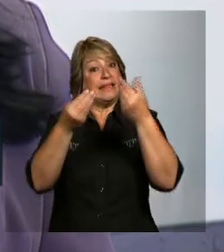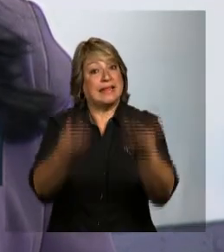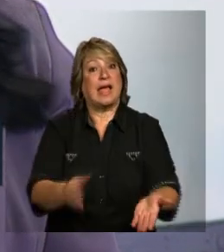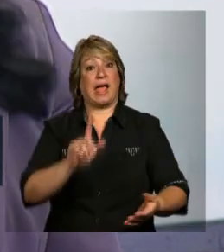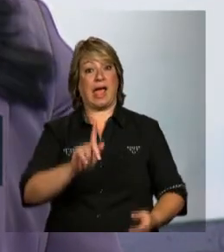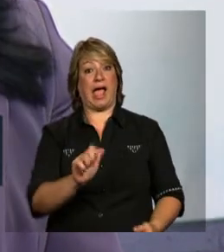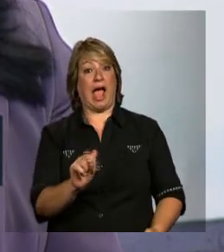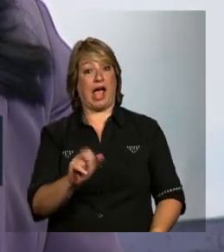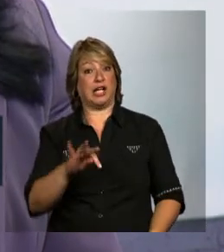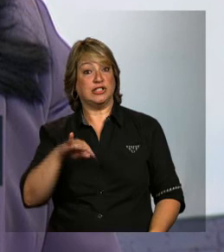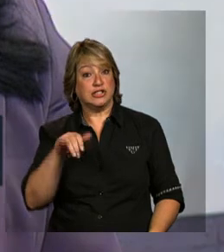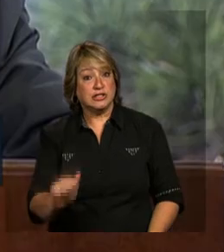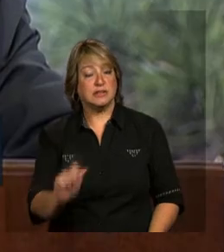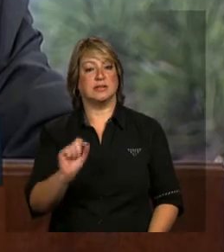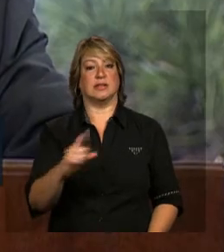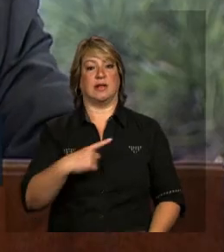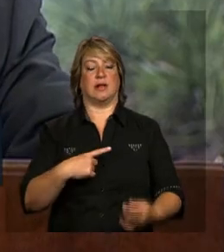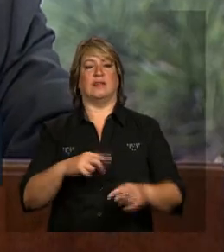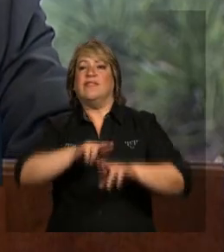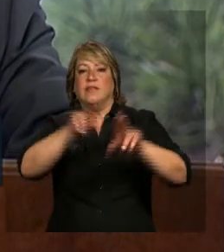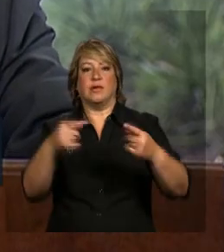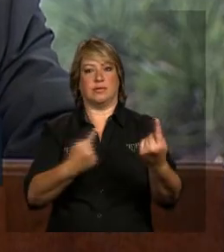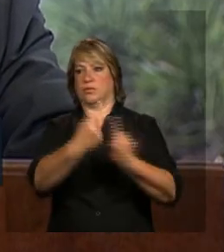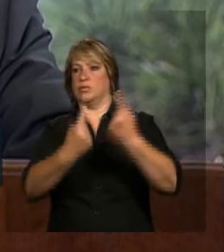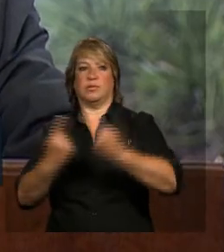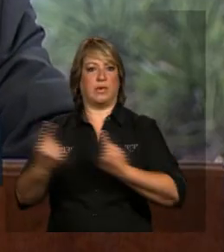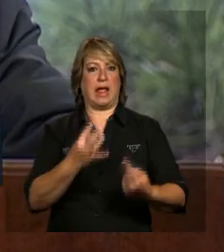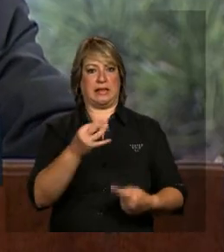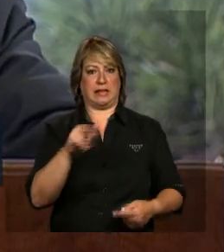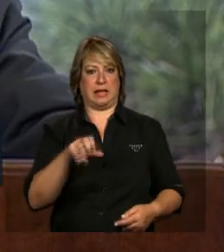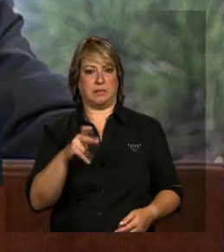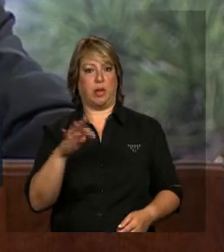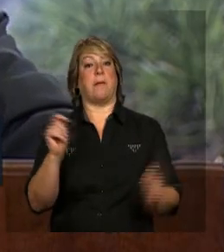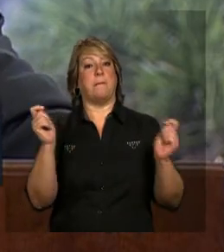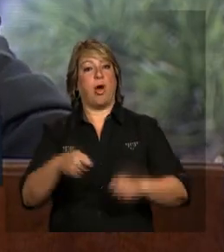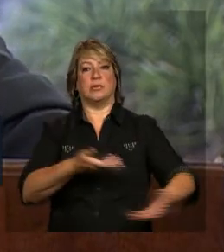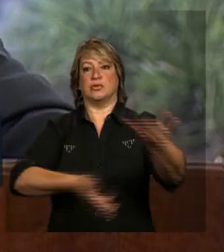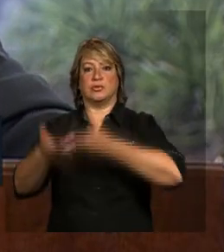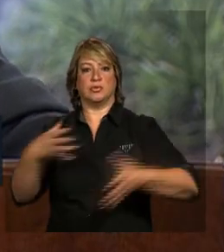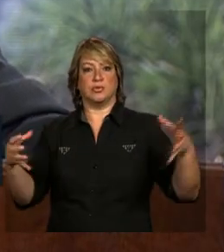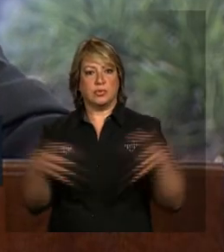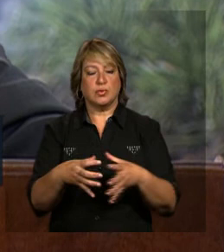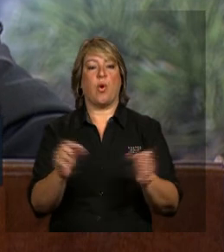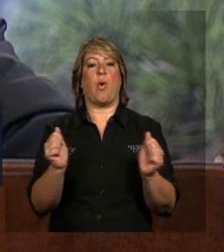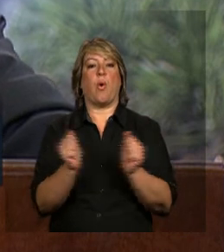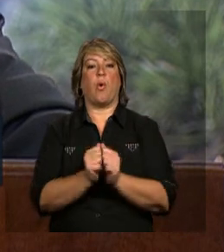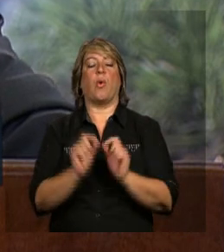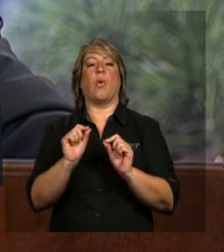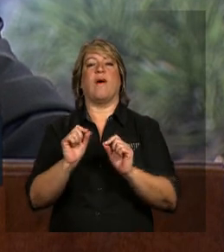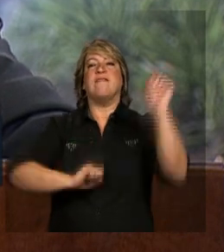essa relação íntima Inter modos de transportes possa se articular com as cadeias produtivas do